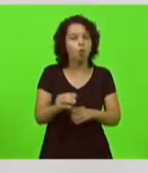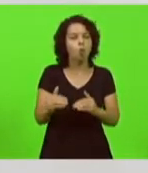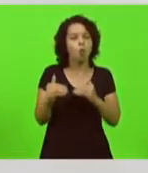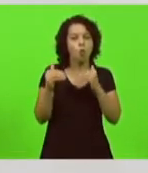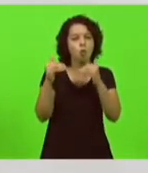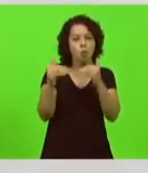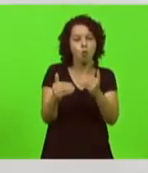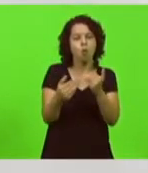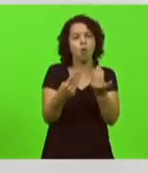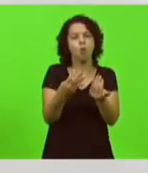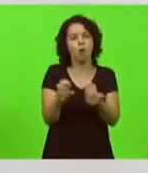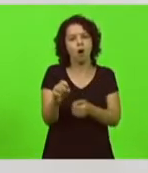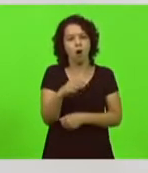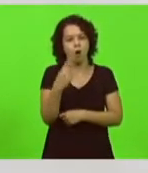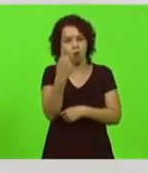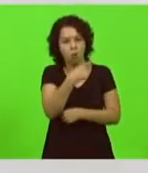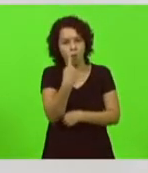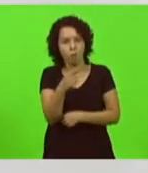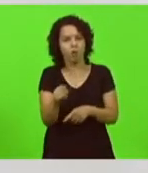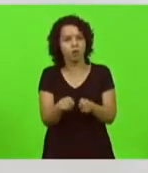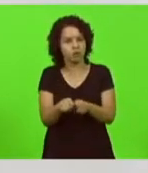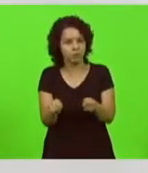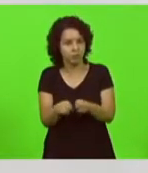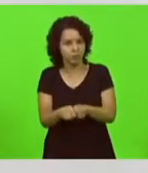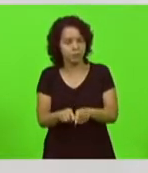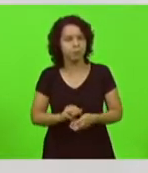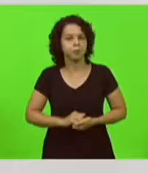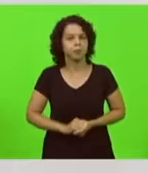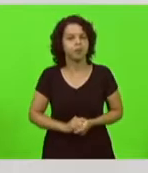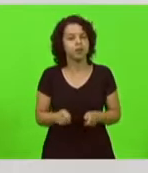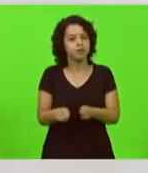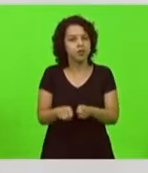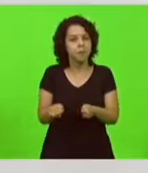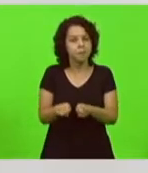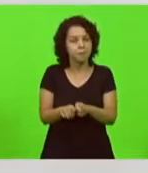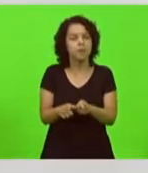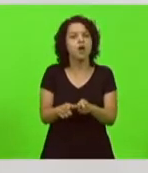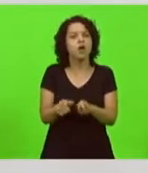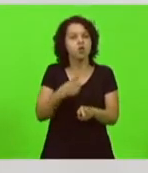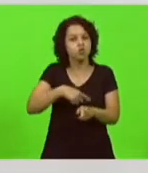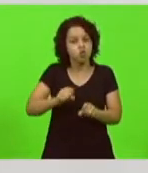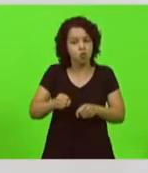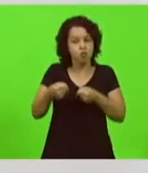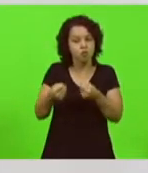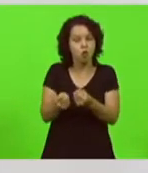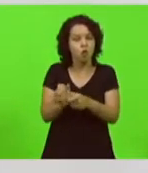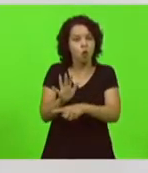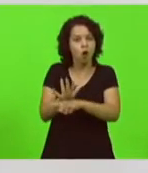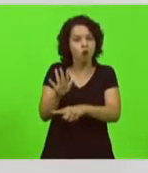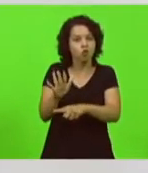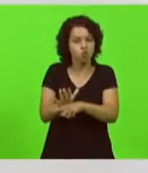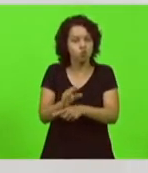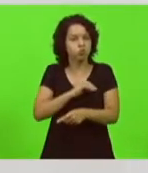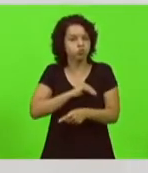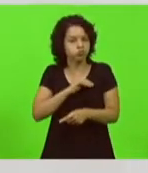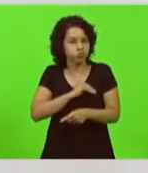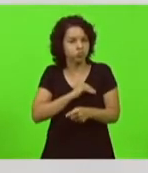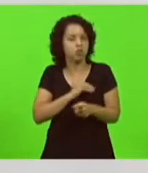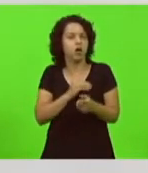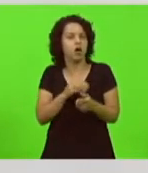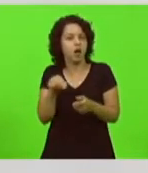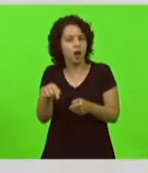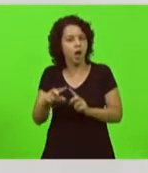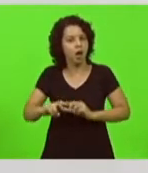inativos. Envidando esforço para a descompactação da carreira, ação que veio acompanhada de um programa de investimentos para